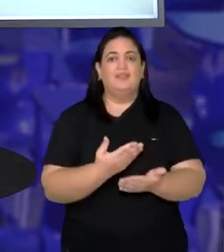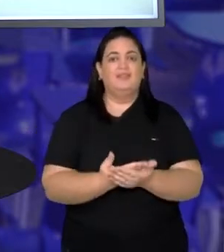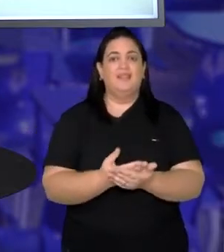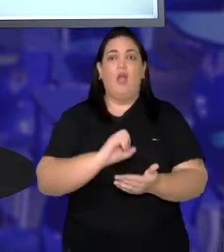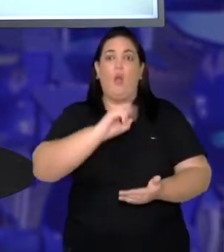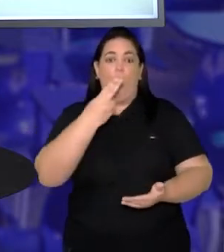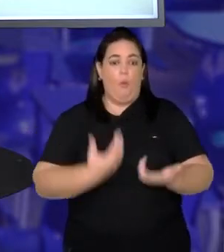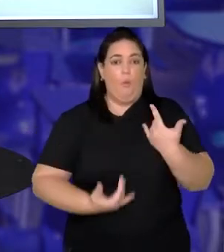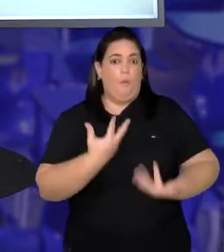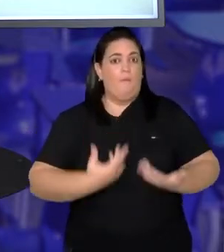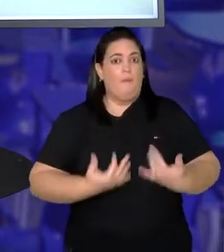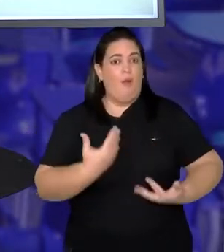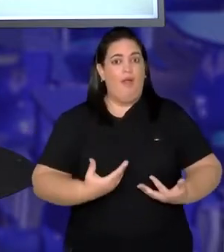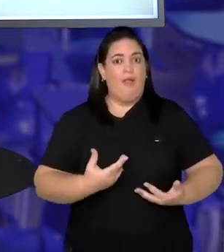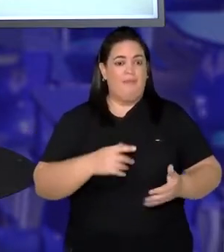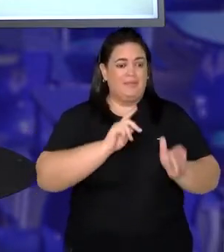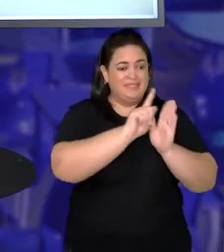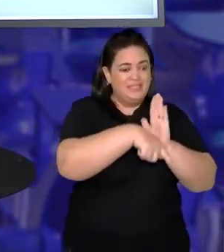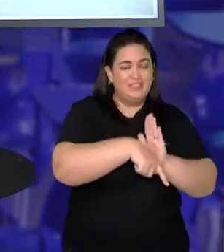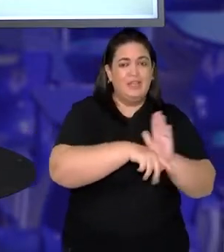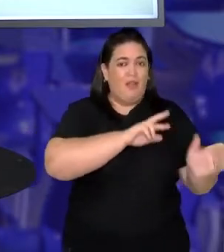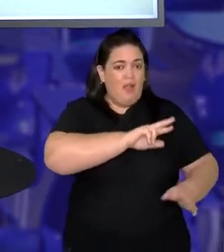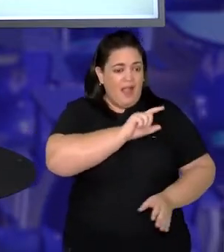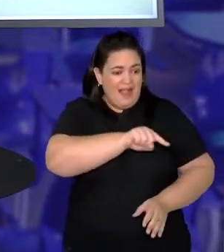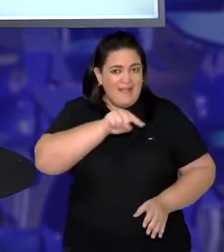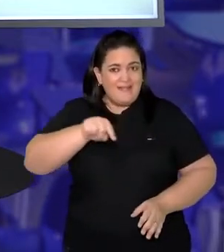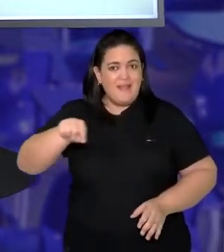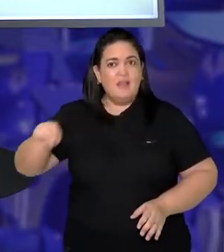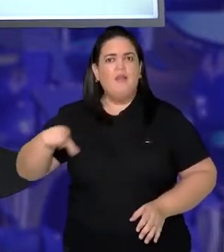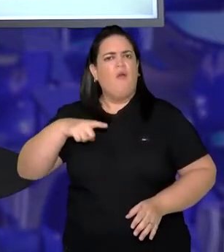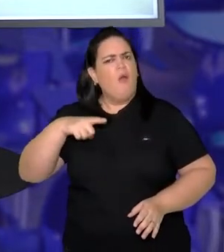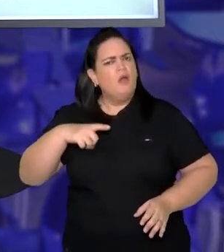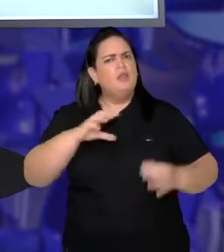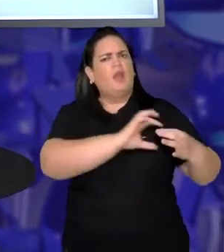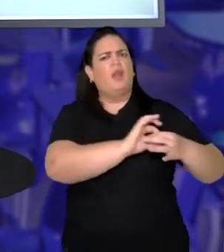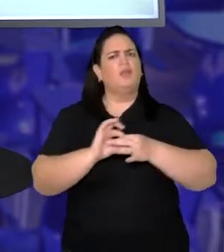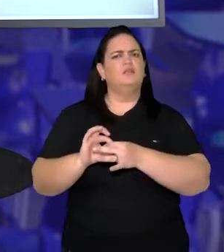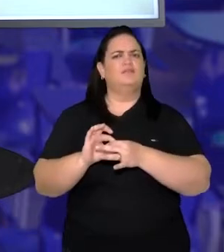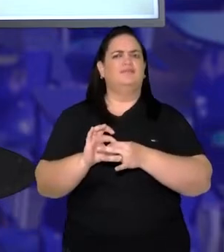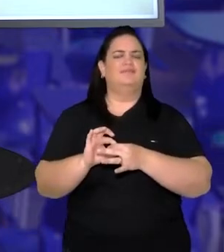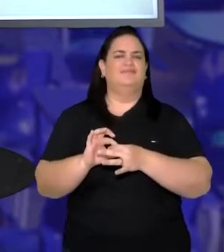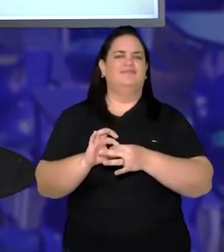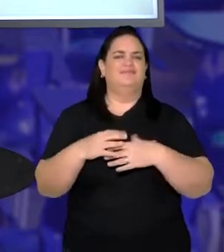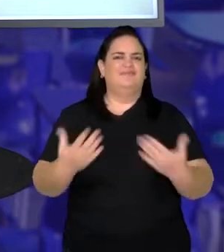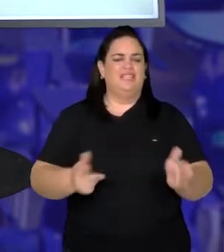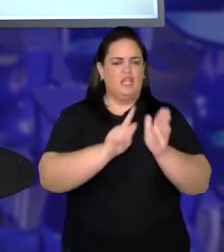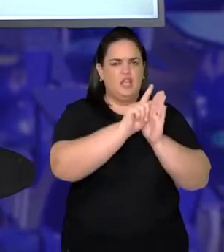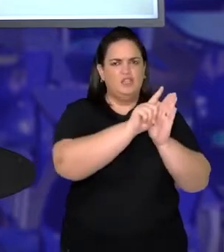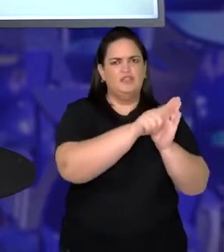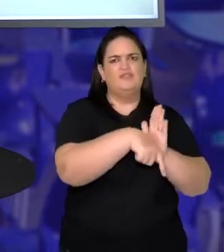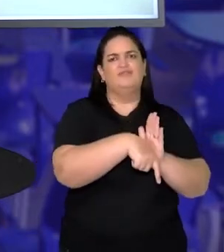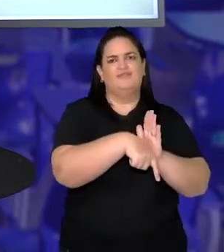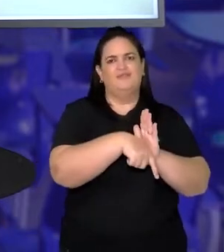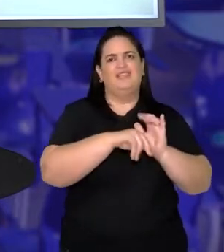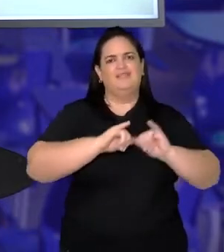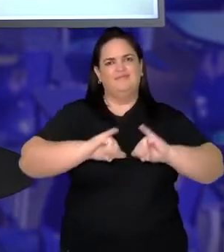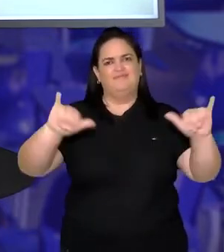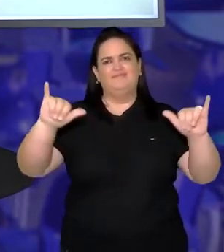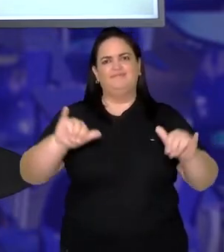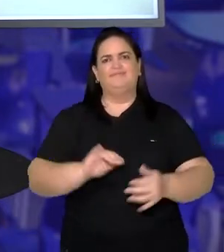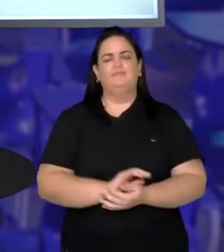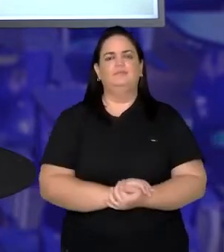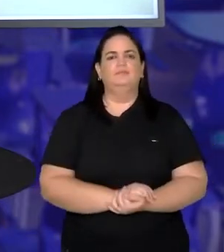cada gênero tem a sua estrutura. E essa estrutura daqui é a estrutura mais aproximada do gênero